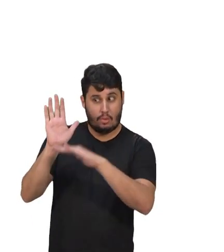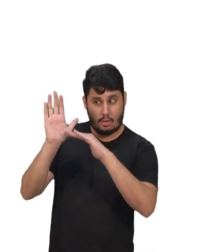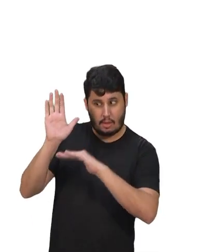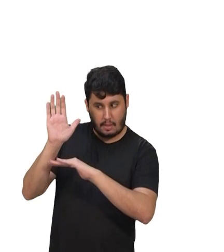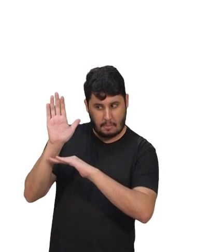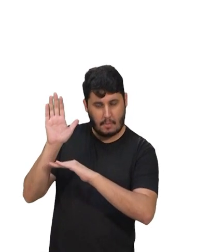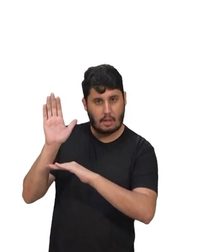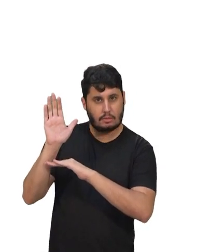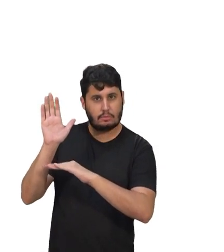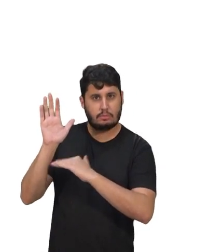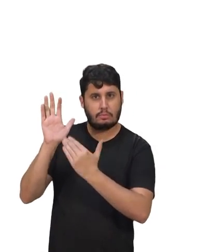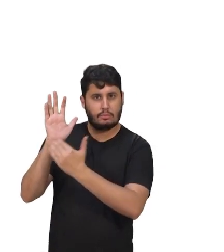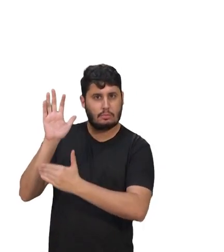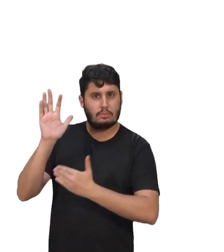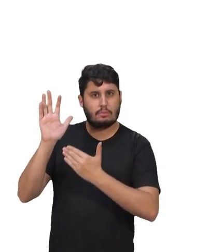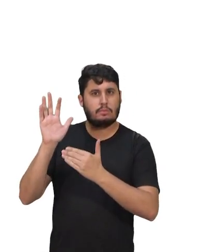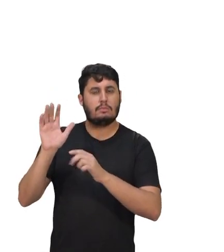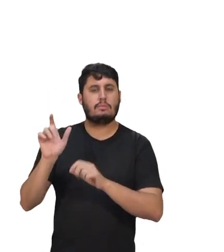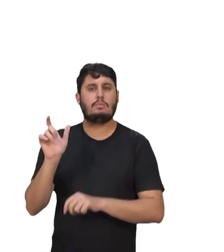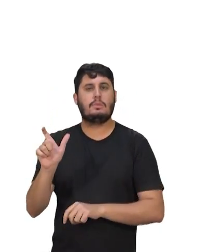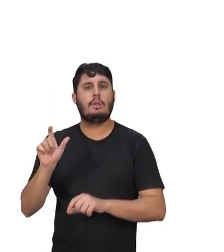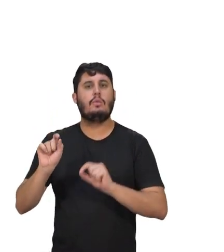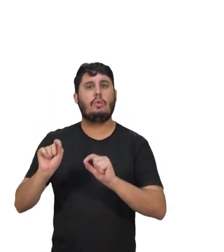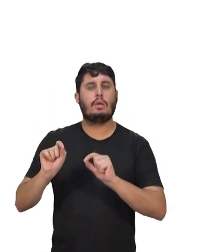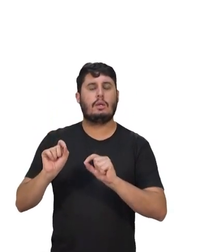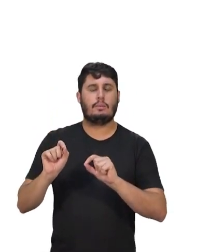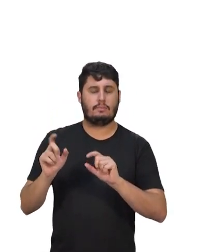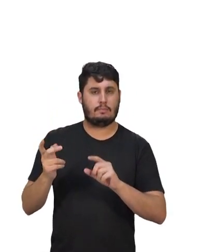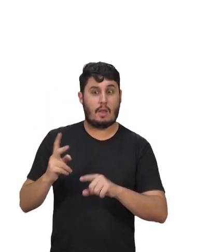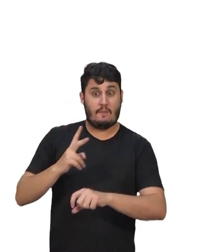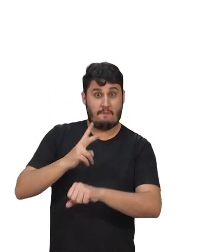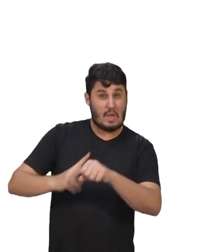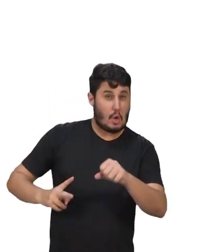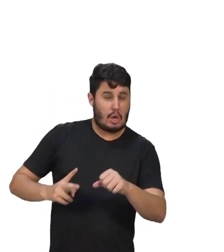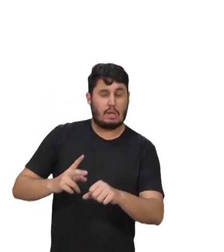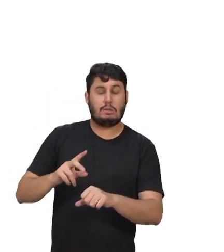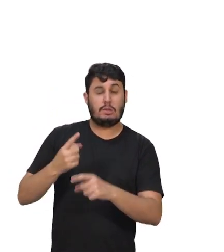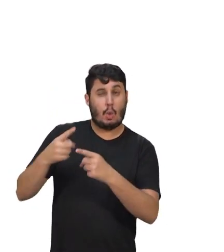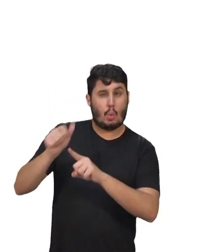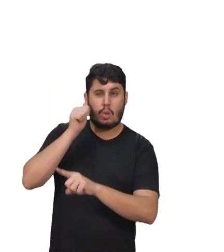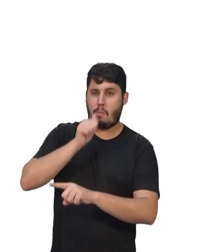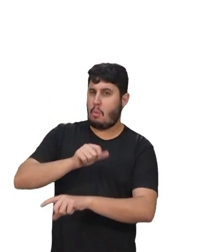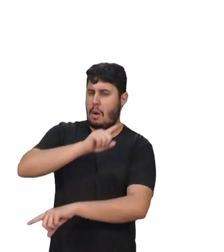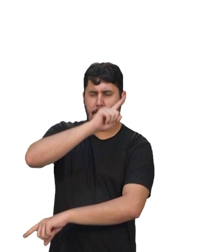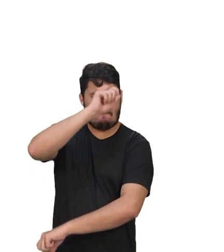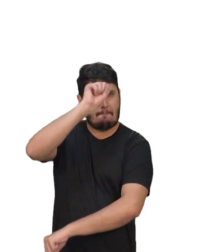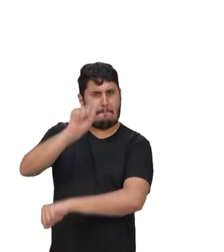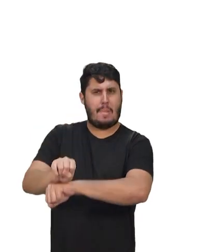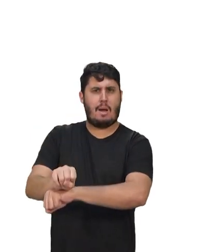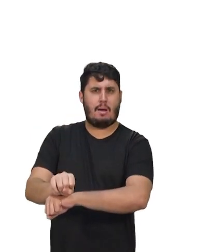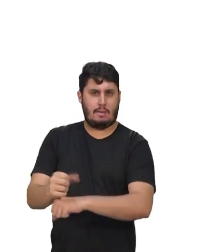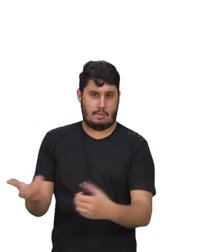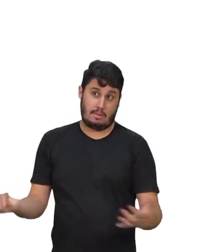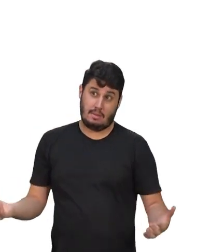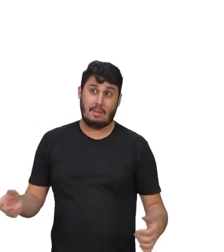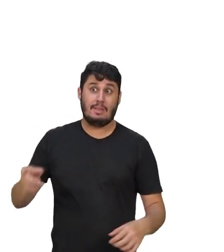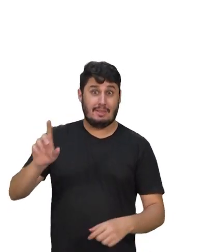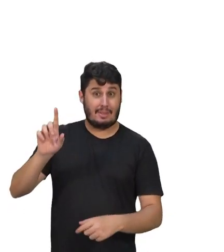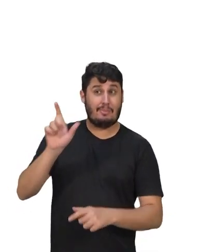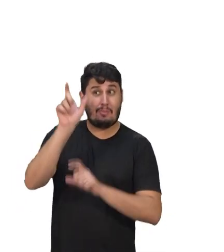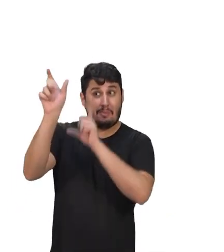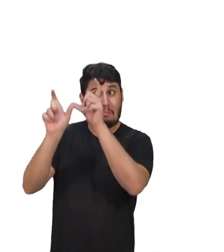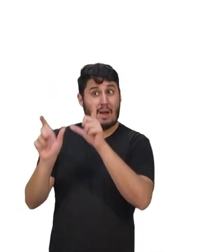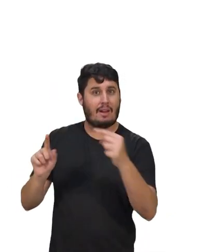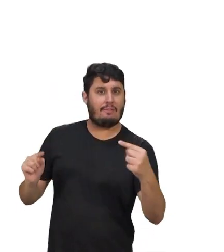assim, ó, basta de violência contra a mulher. Então a gente tem algumas palavras aí que indicam violências, né?